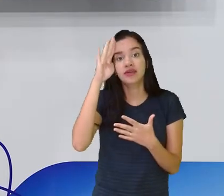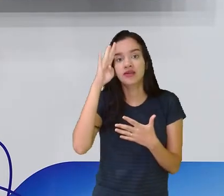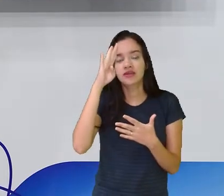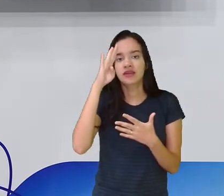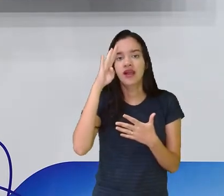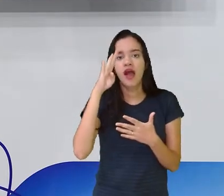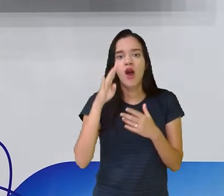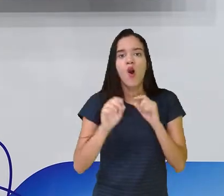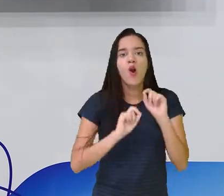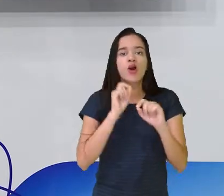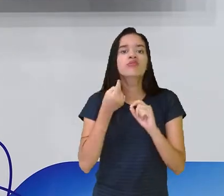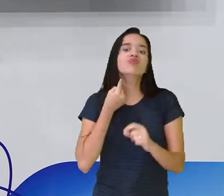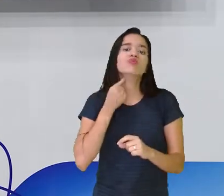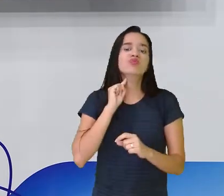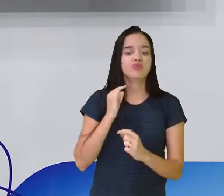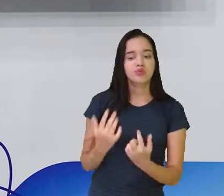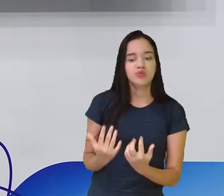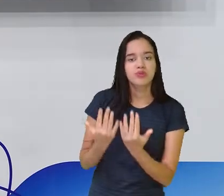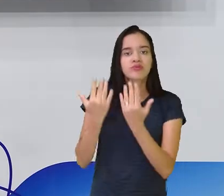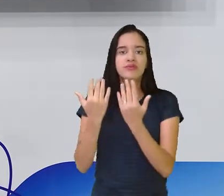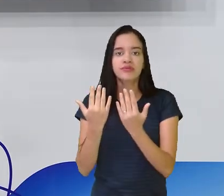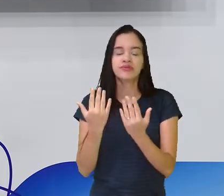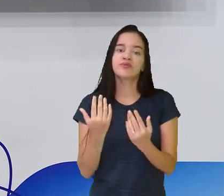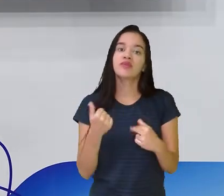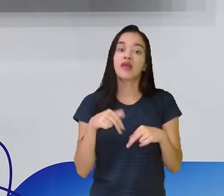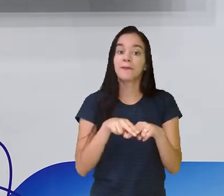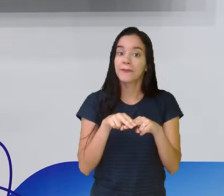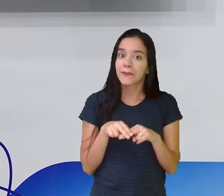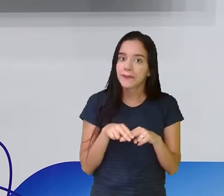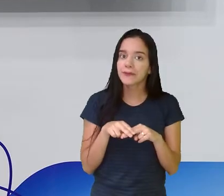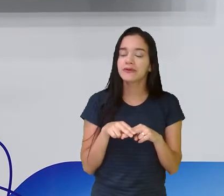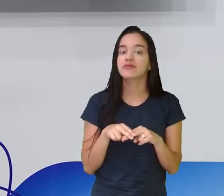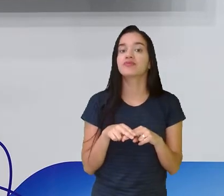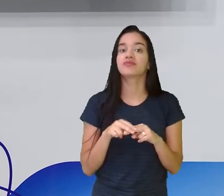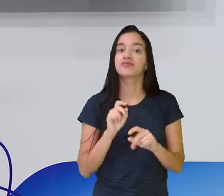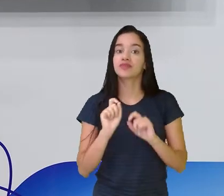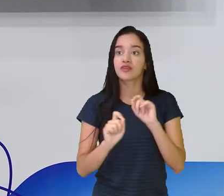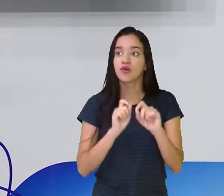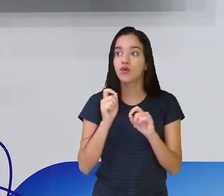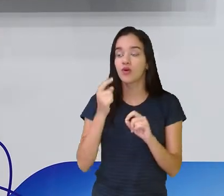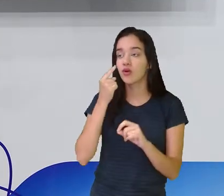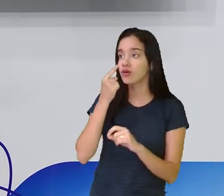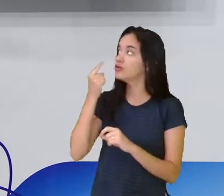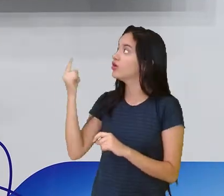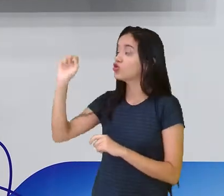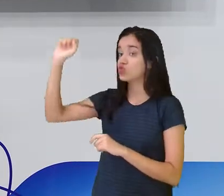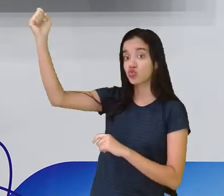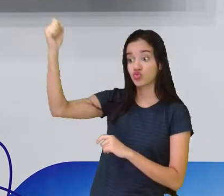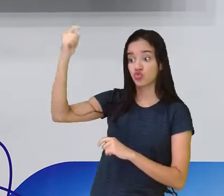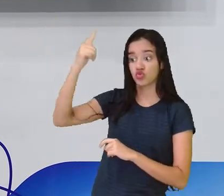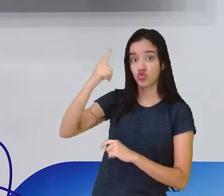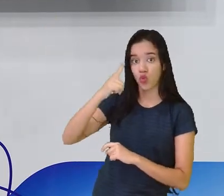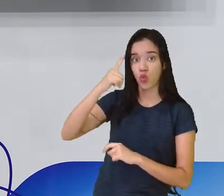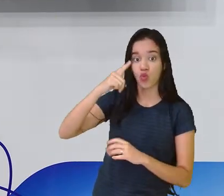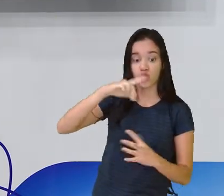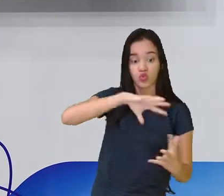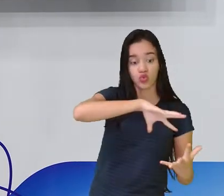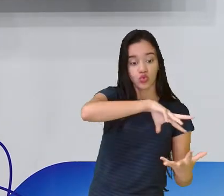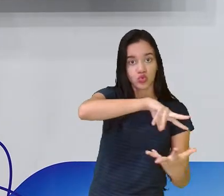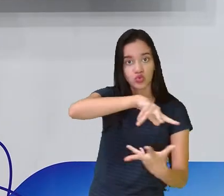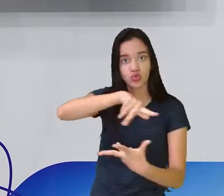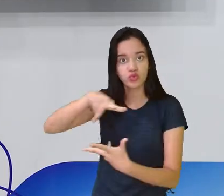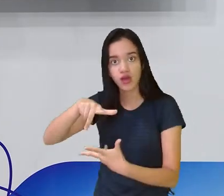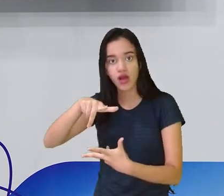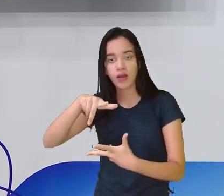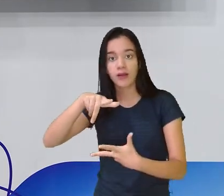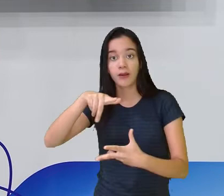relação à poluição. E por causa desses fatores, esses raiozinhos, quando entram aqui, eles ficam